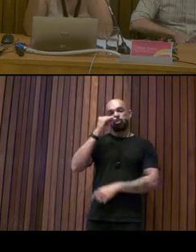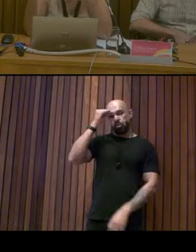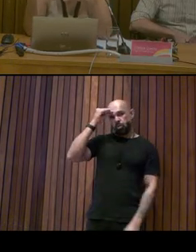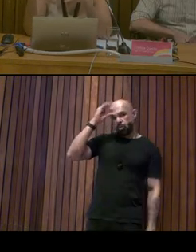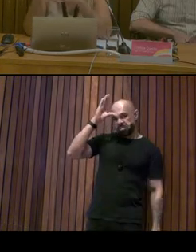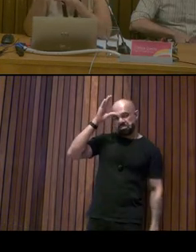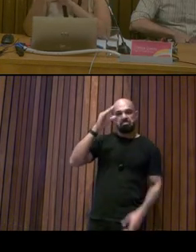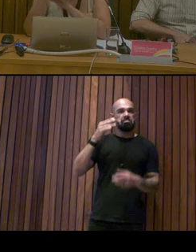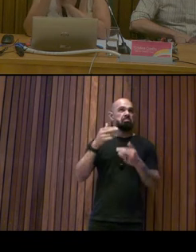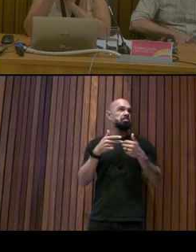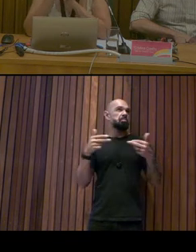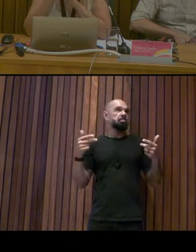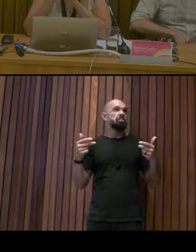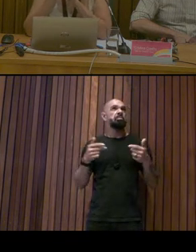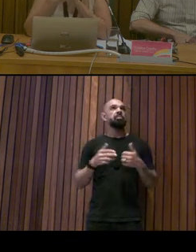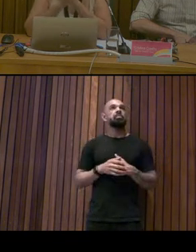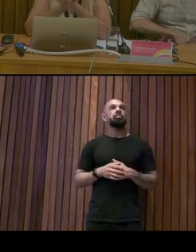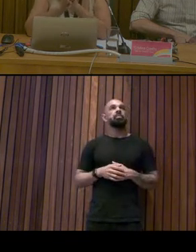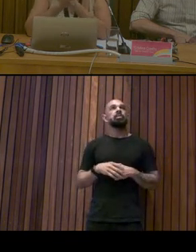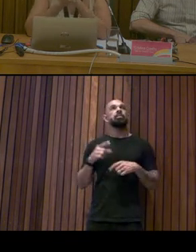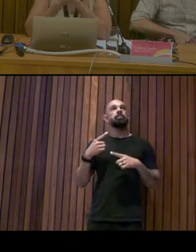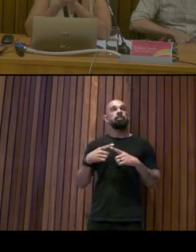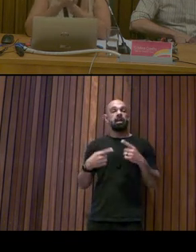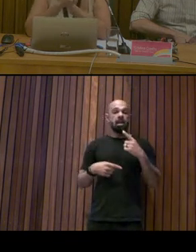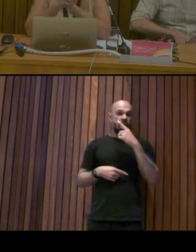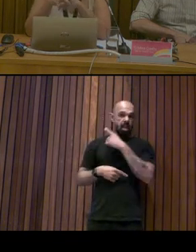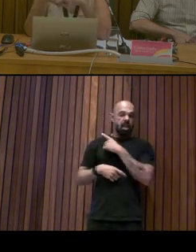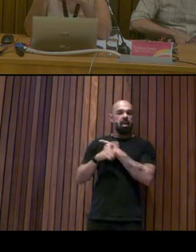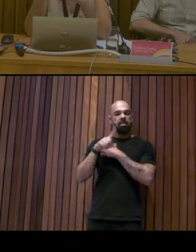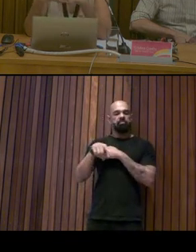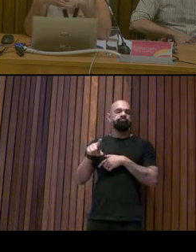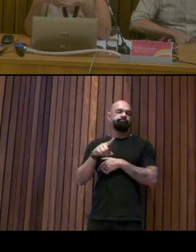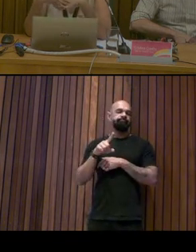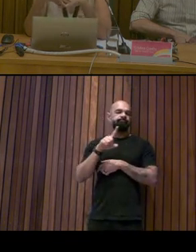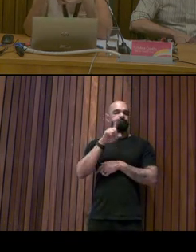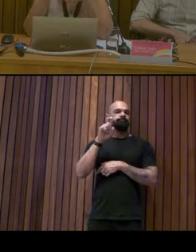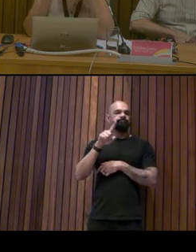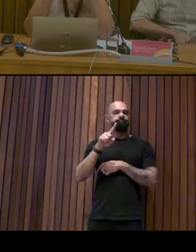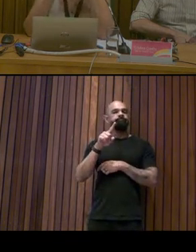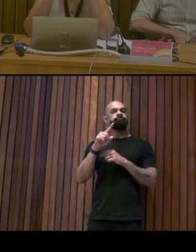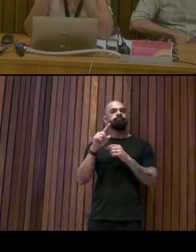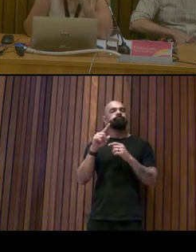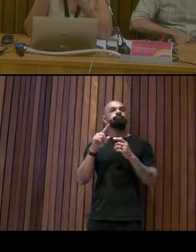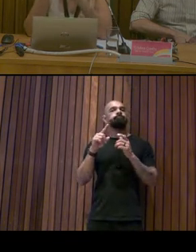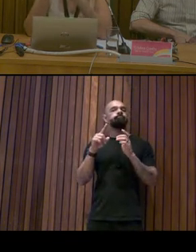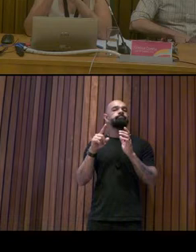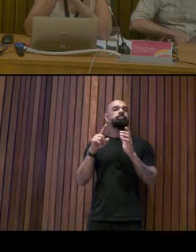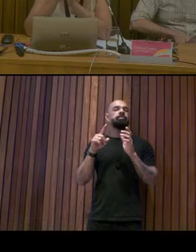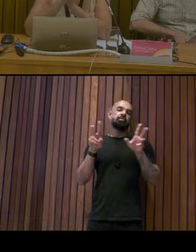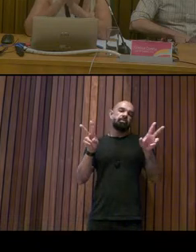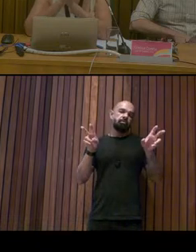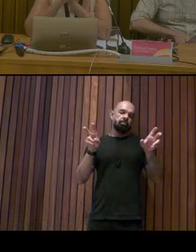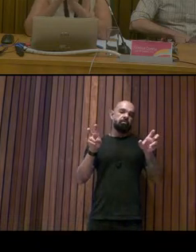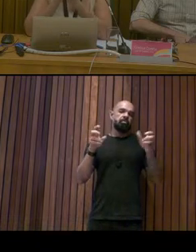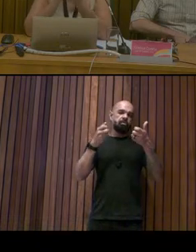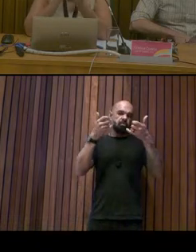conhecimento. Enfim, né? Porque essa era uma questão que foi colocada, fazer um parênteses